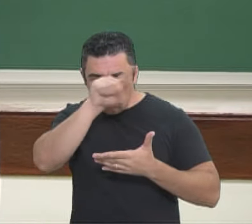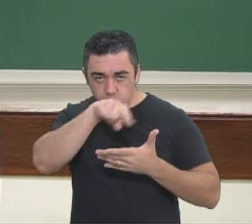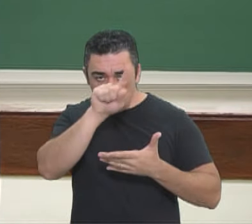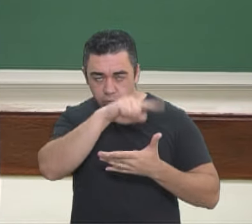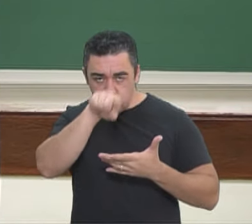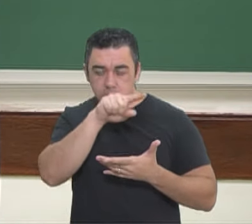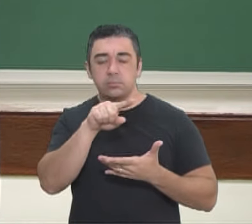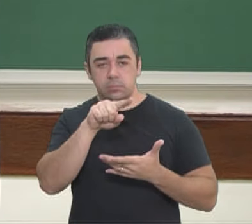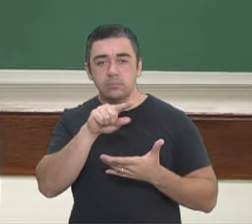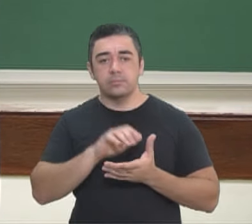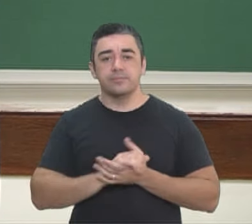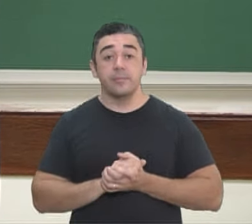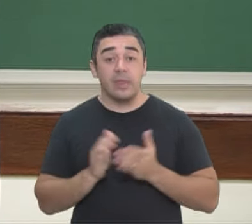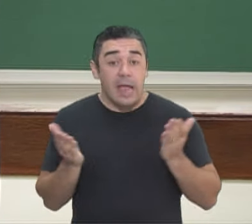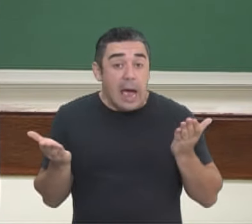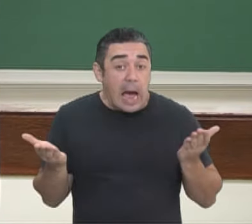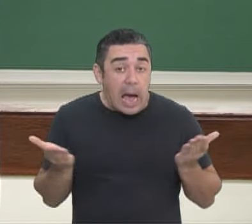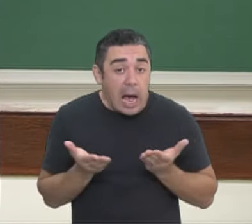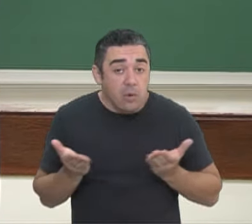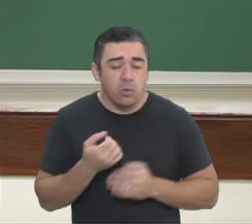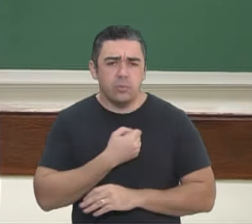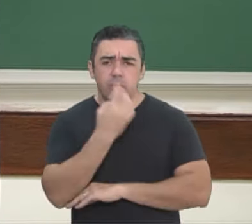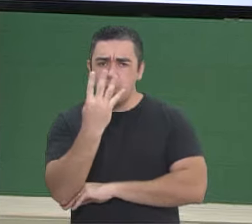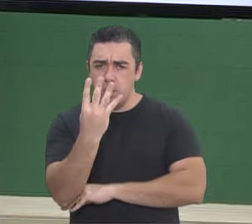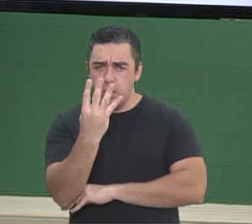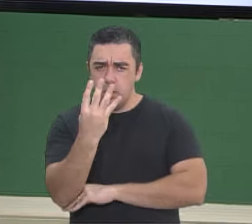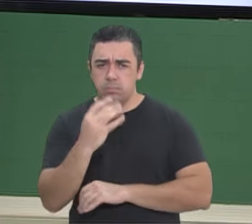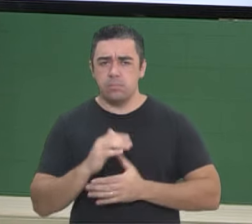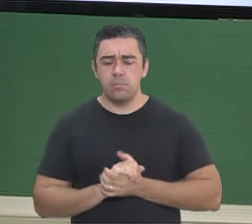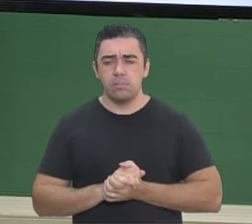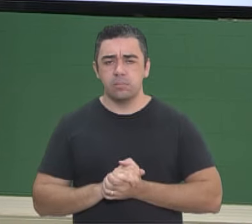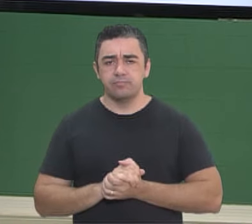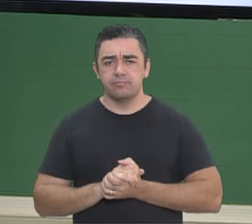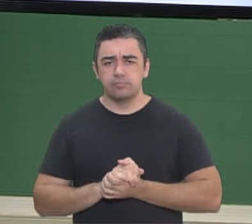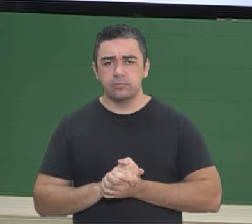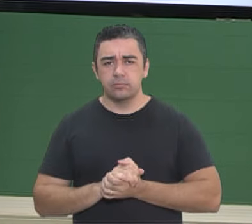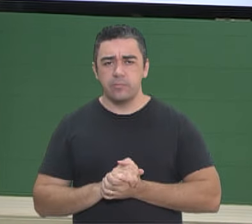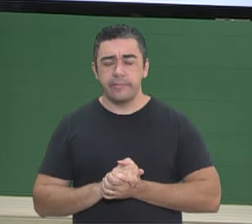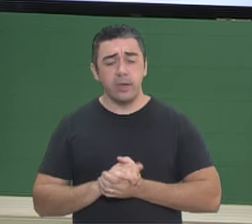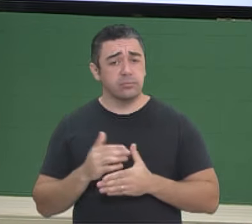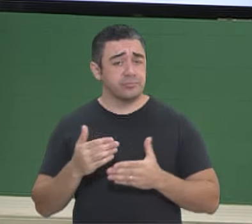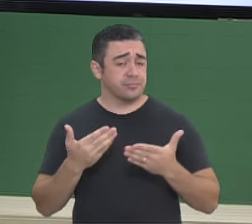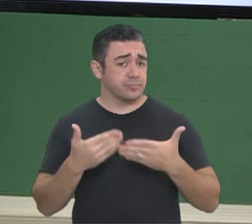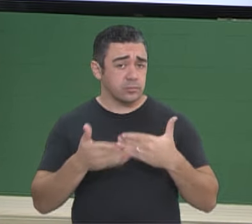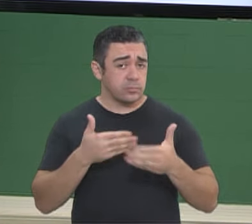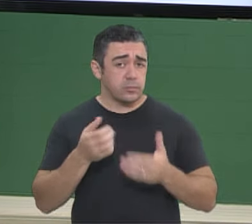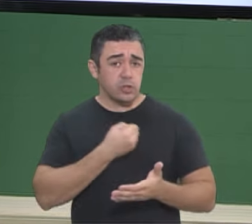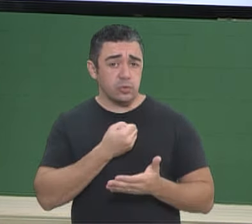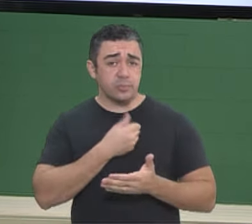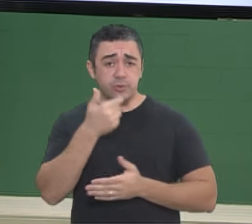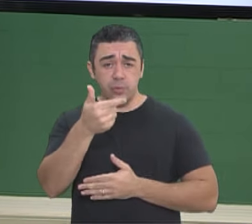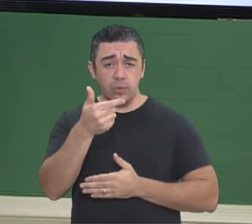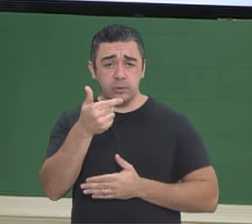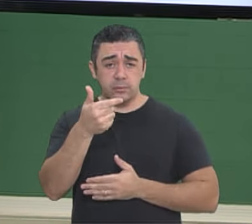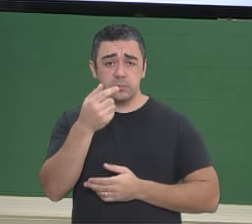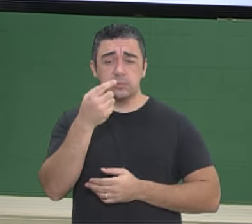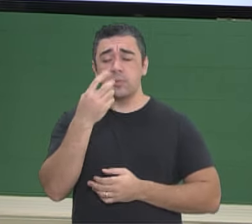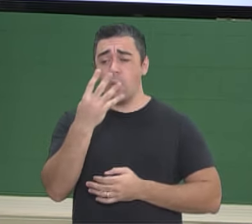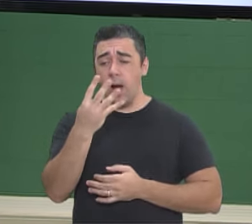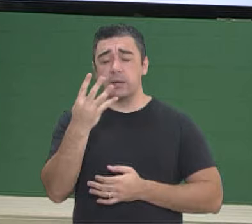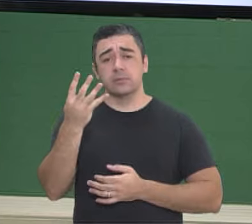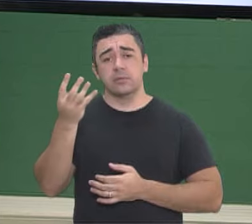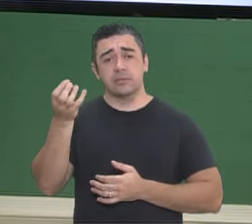Circulou? Foi lá? Agora, ó, vem comigo. O número 4. Todos os múltiplos de 2, nós vamos riscar. Por quê, professor?